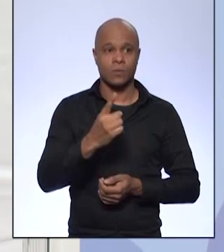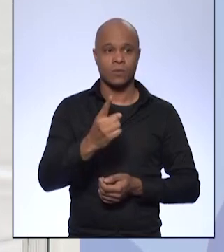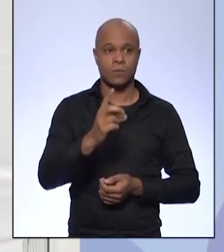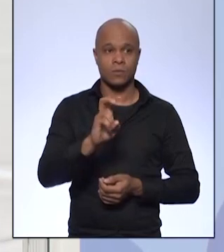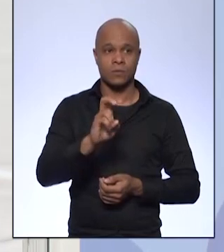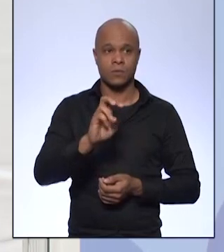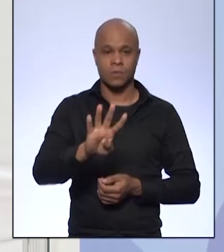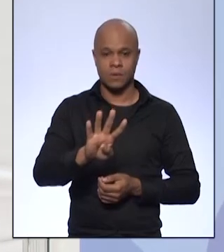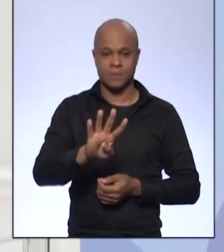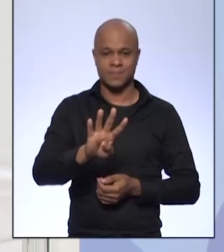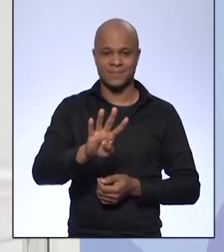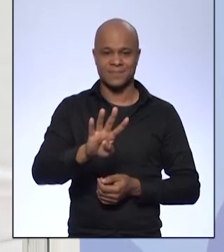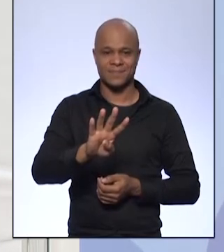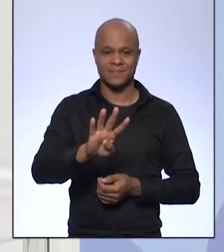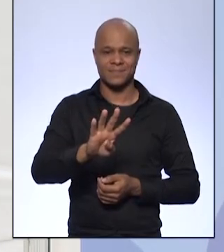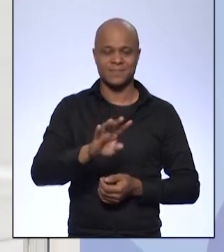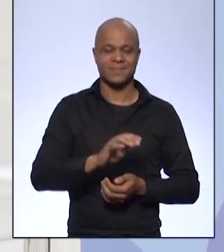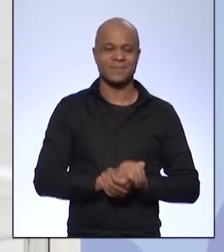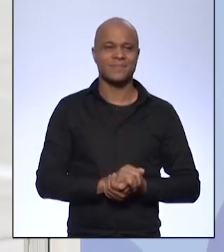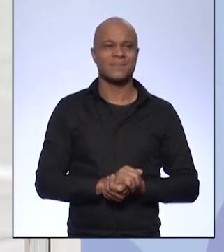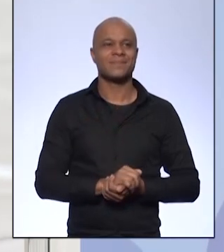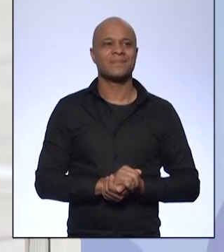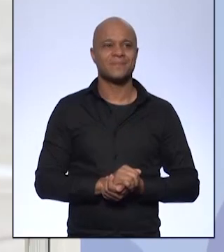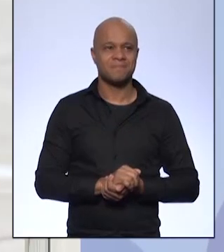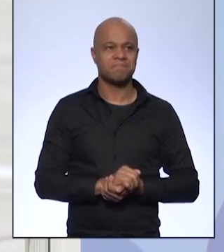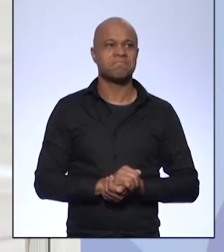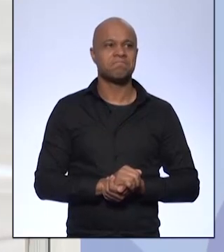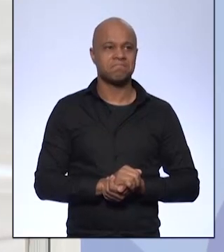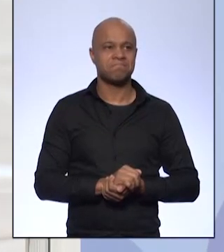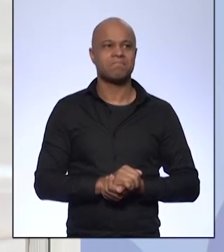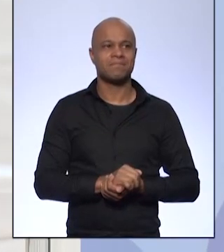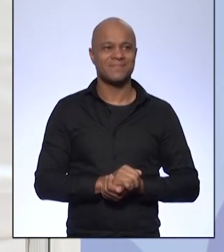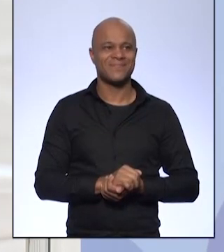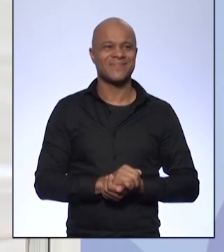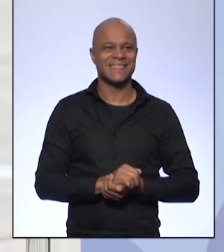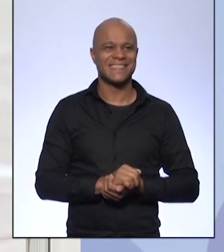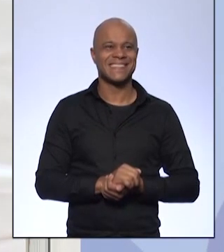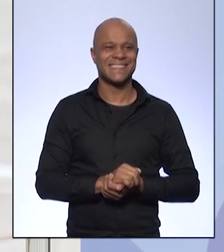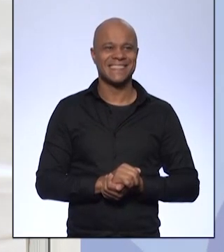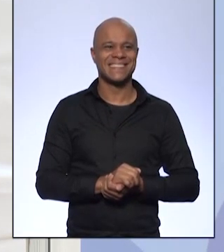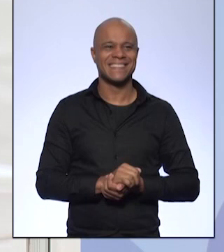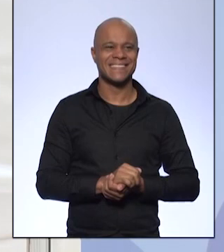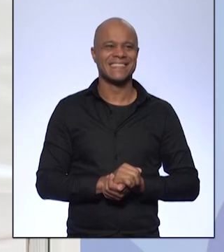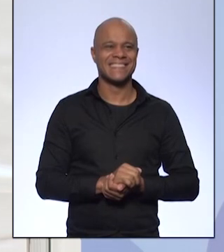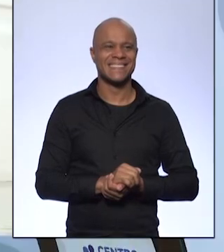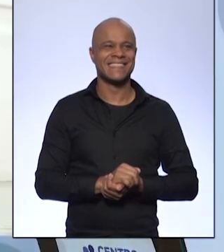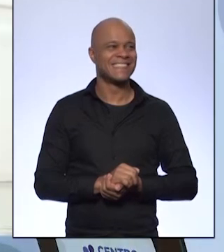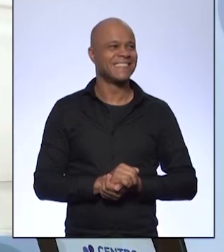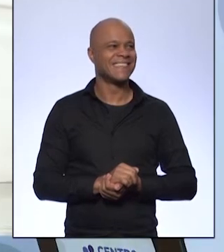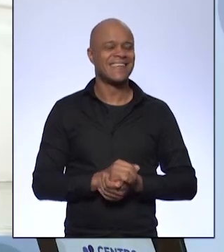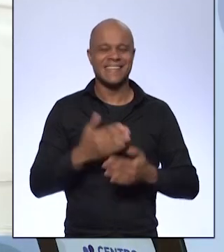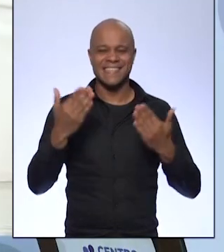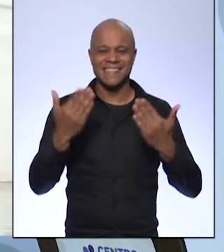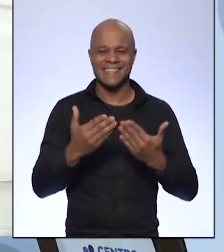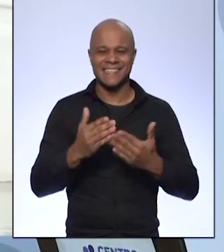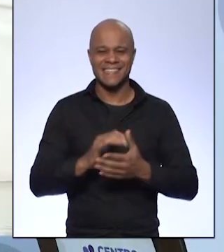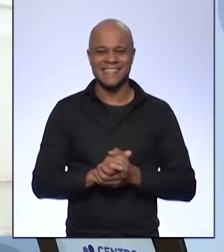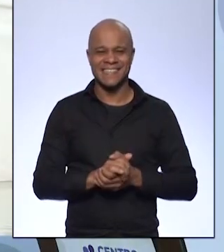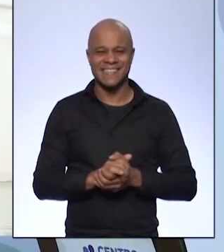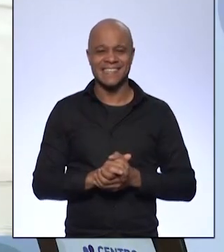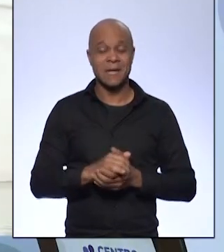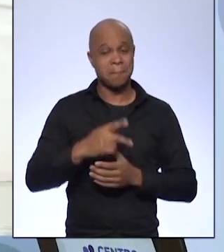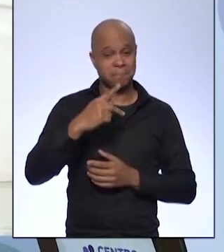154. Muito bem. A professora Roberta é a minha calculadora. E agora vamos lá.